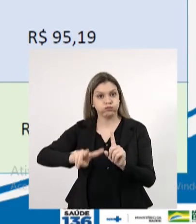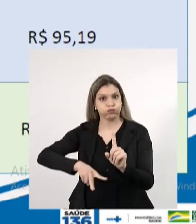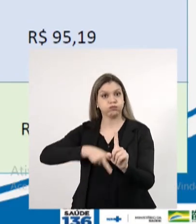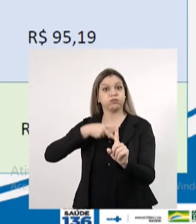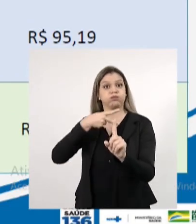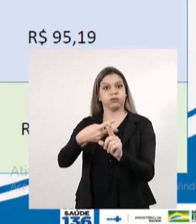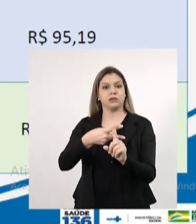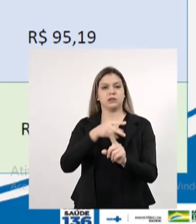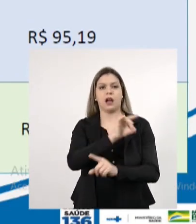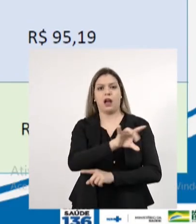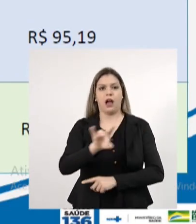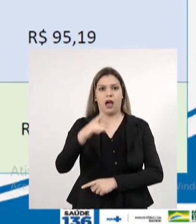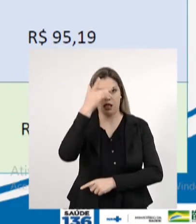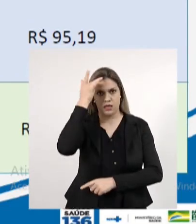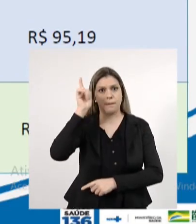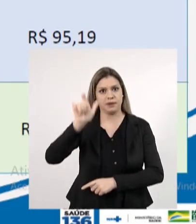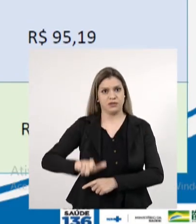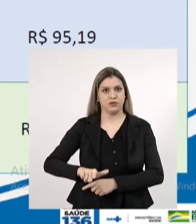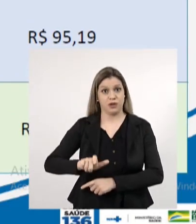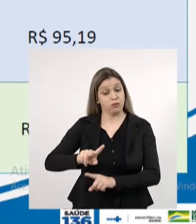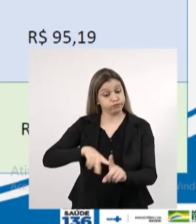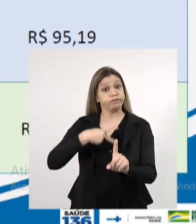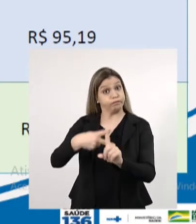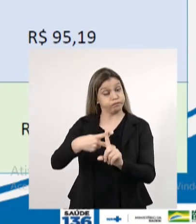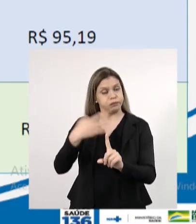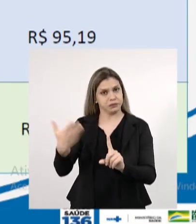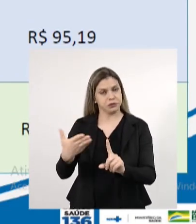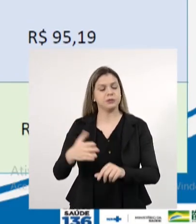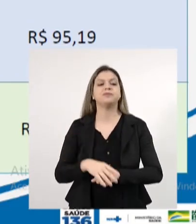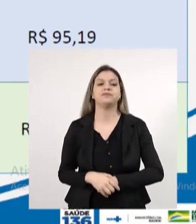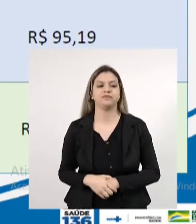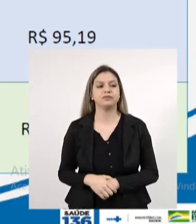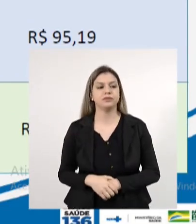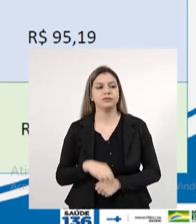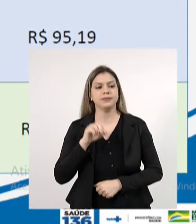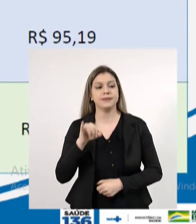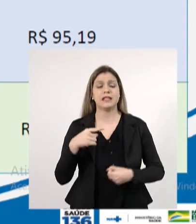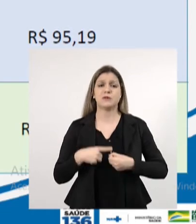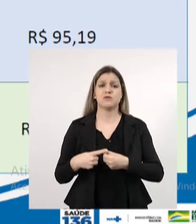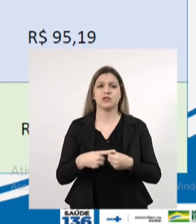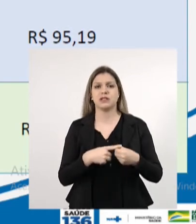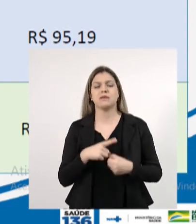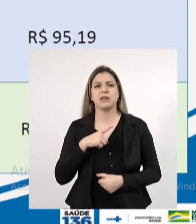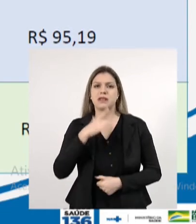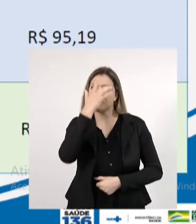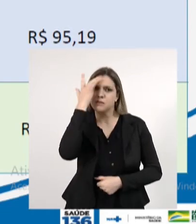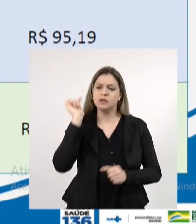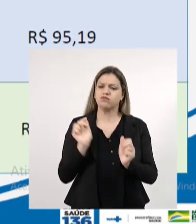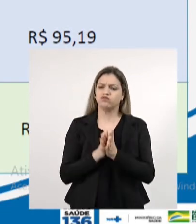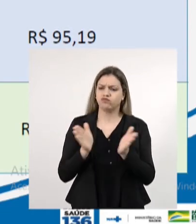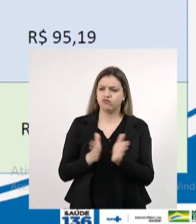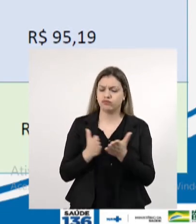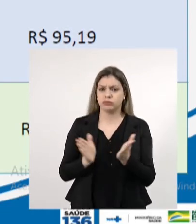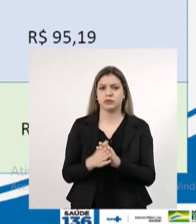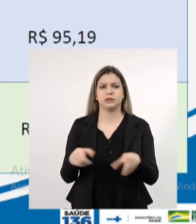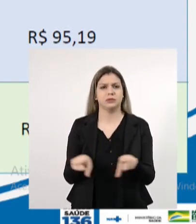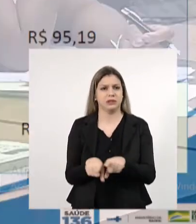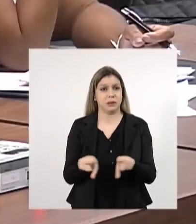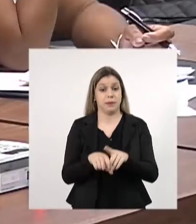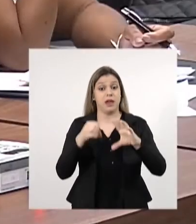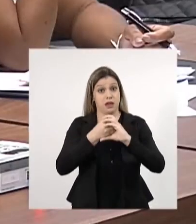per capita. Agora, os municípios que têm população de vulnerabilidade e